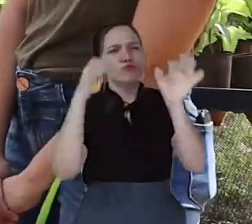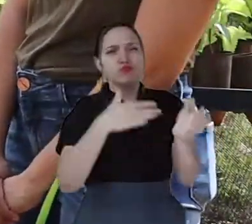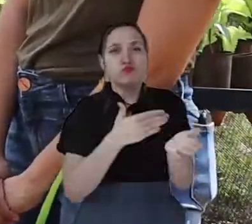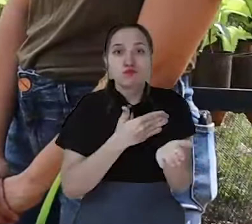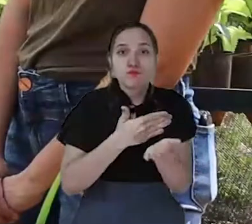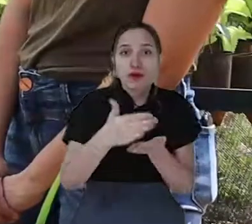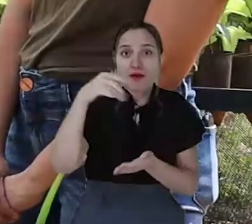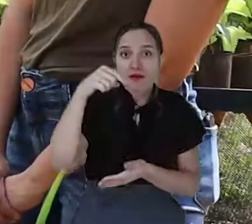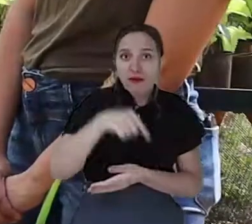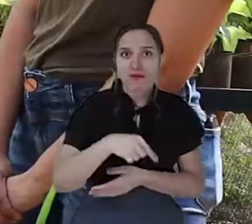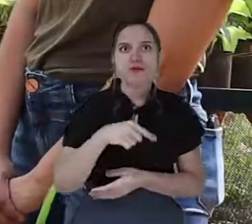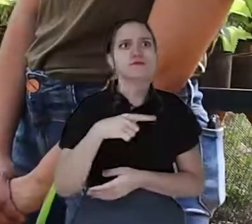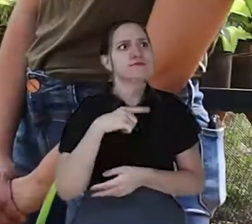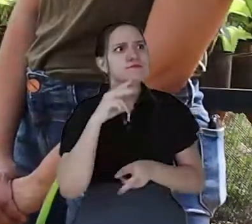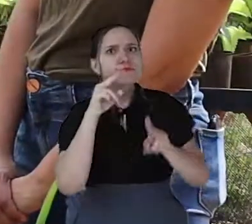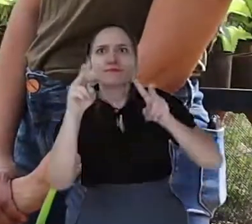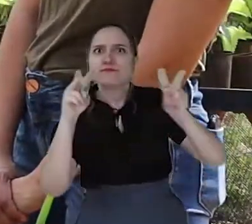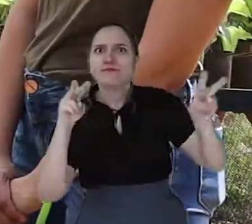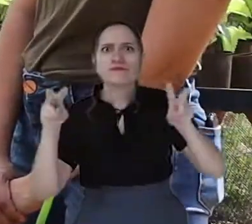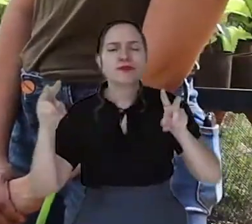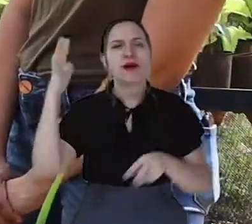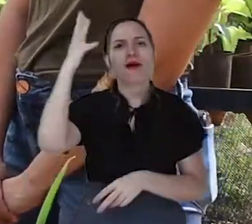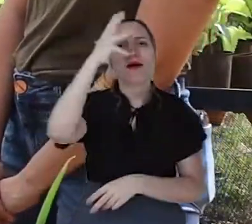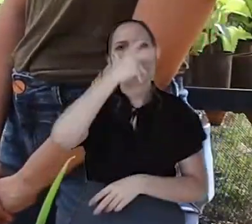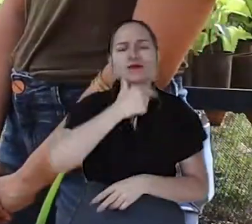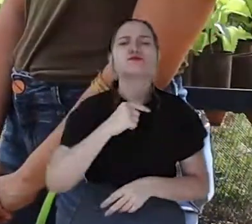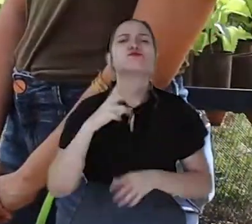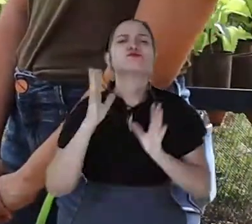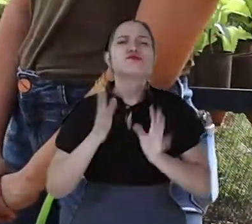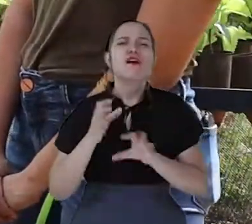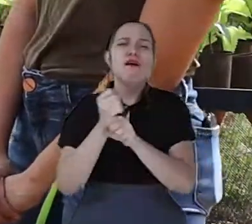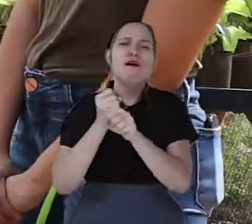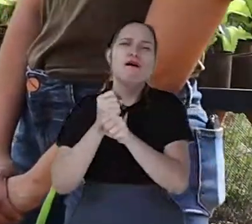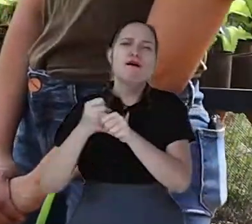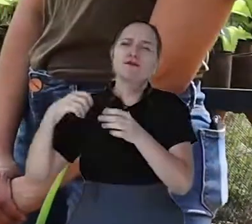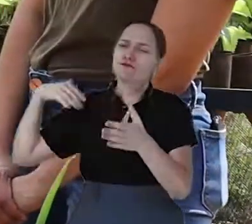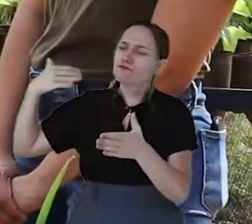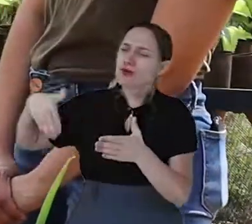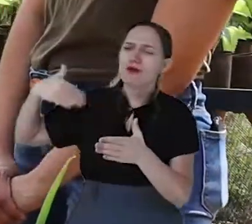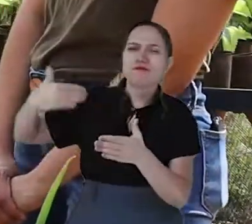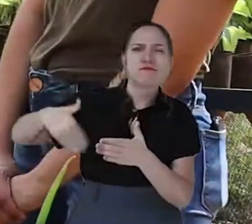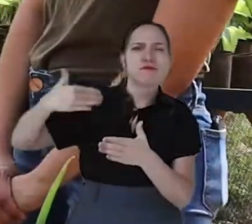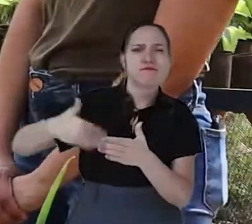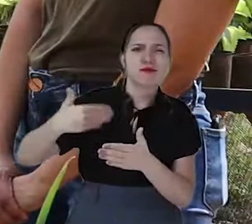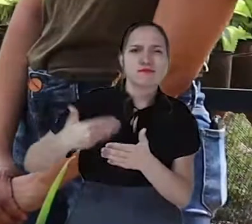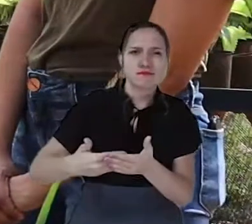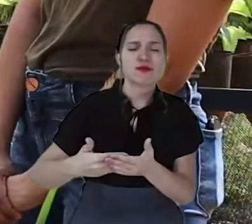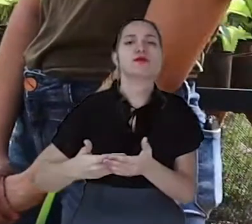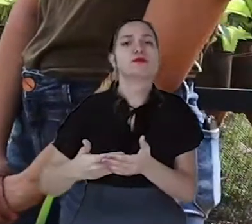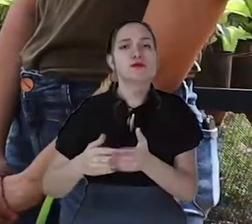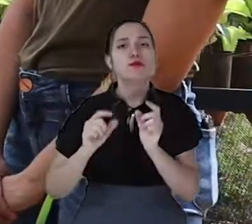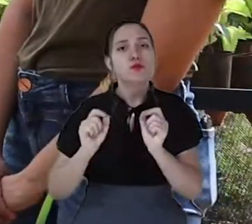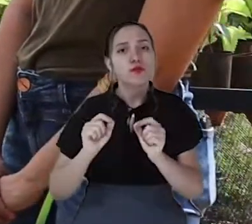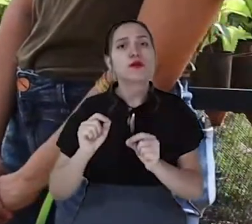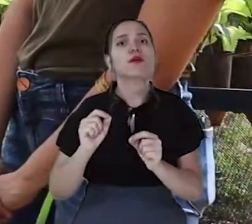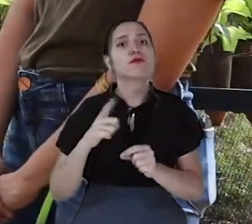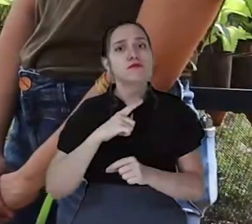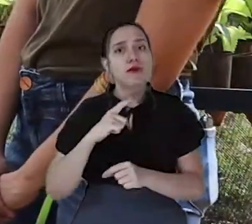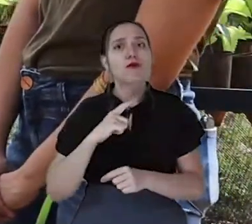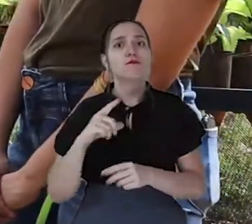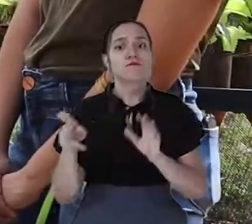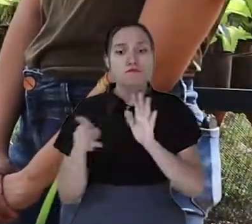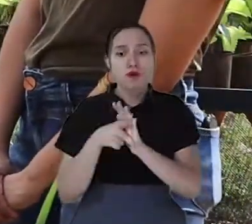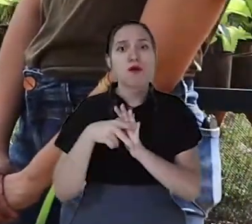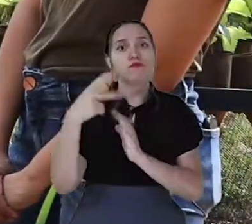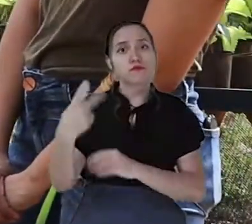paraíso, né, e durante muitos e muitos anos, quem sustentou toda a ocupação humana aqui na região foram esses recursos